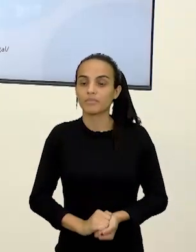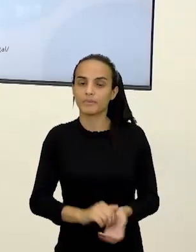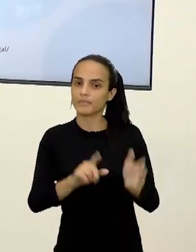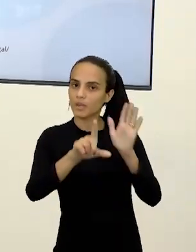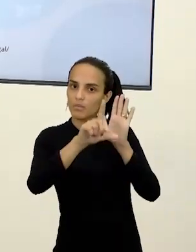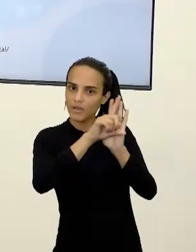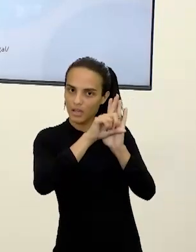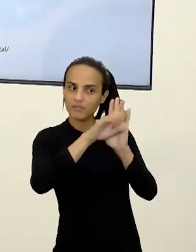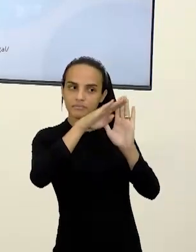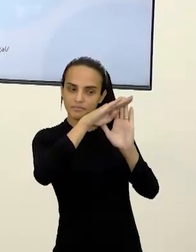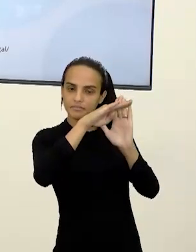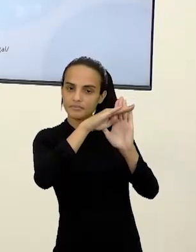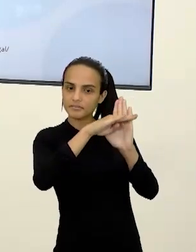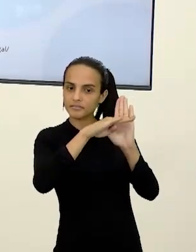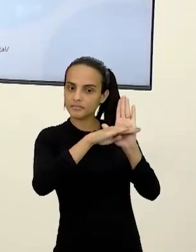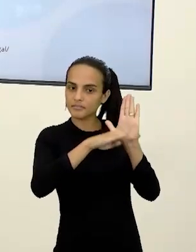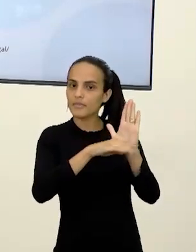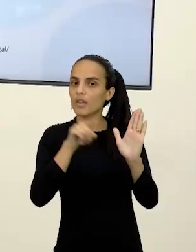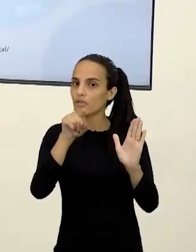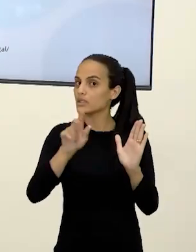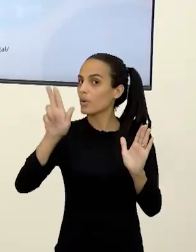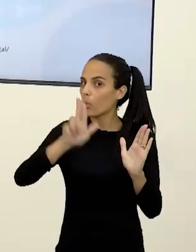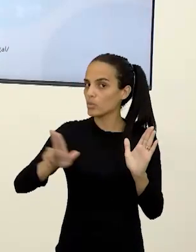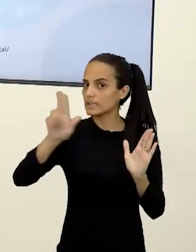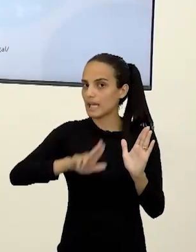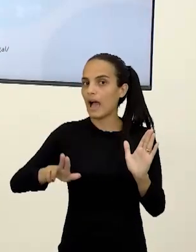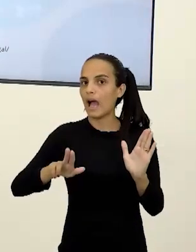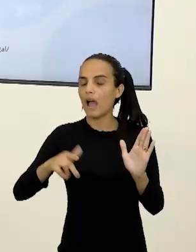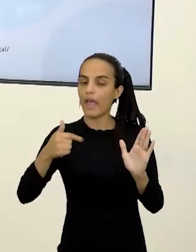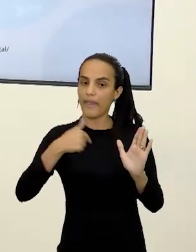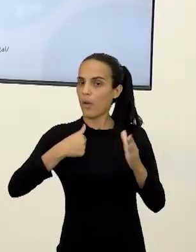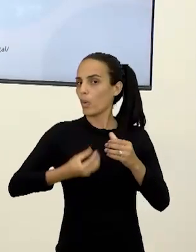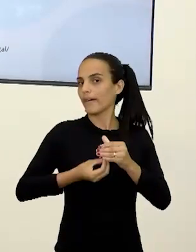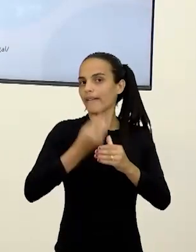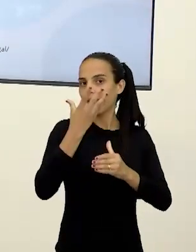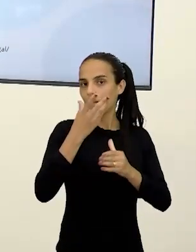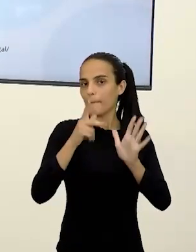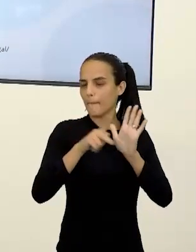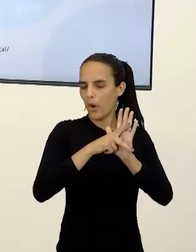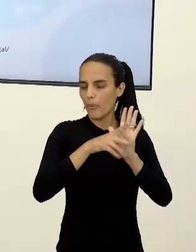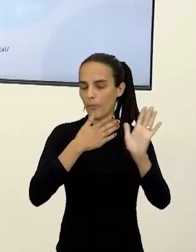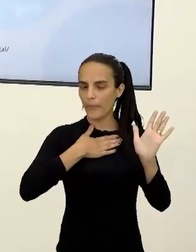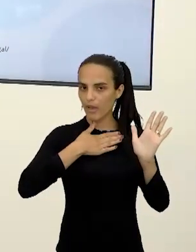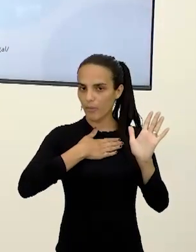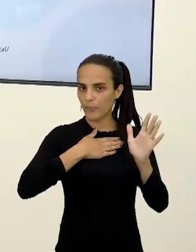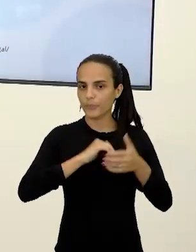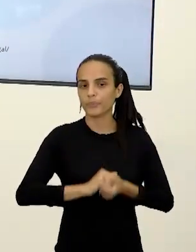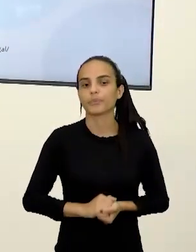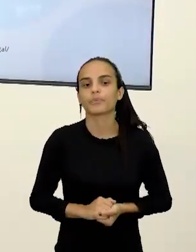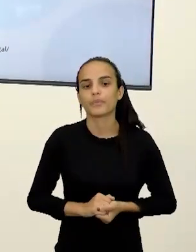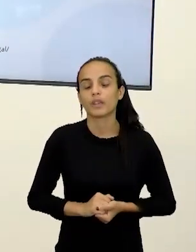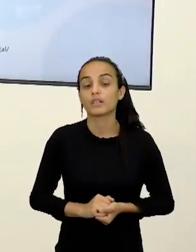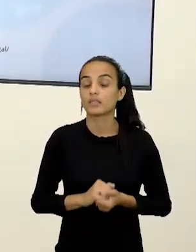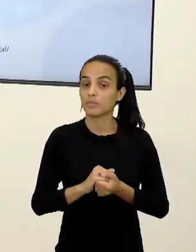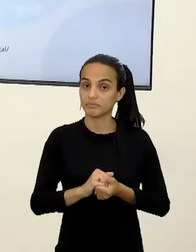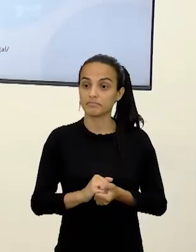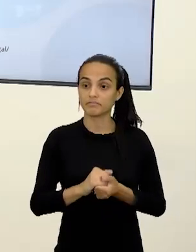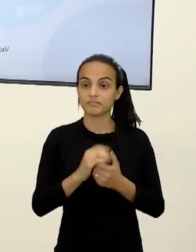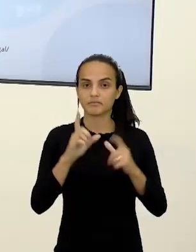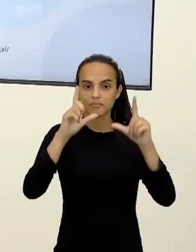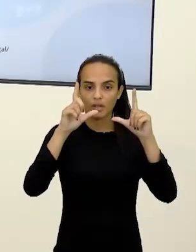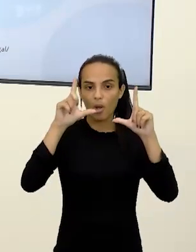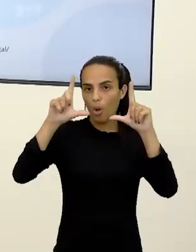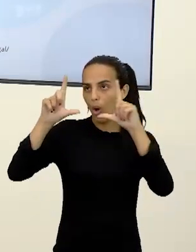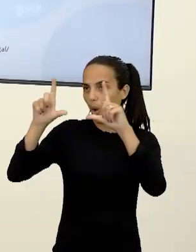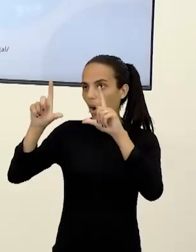para que você use algo que eu fiz, tá? Então, e é importante entender que por obra tem muita coisa.